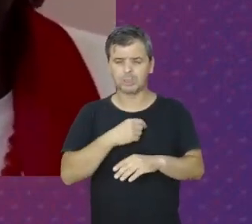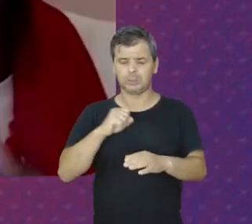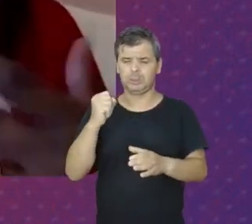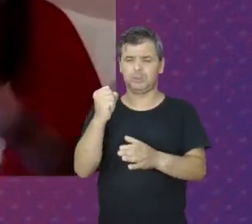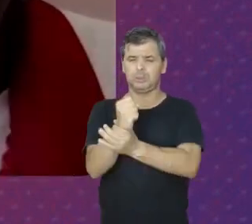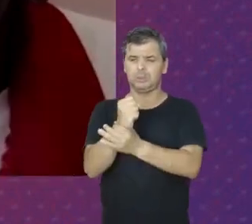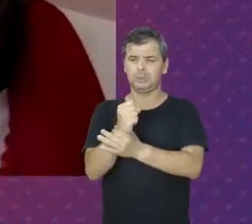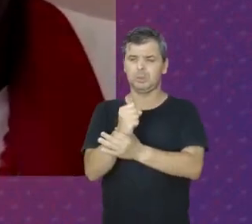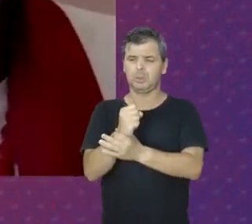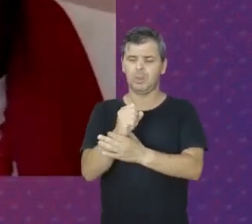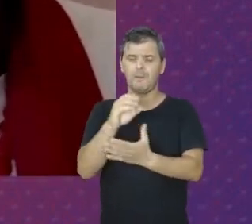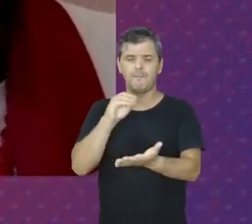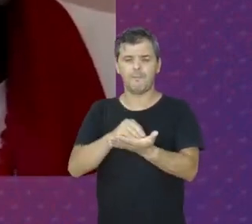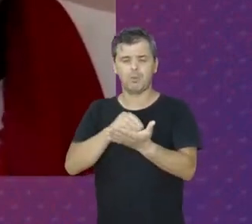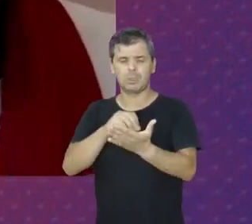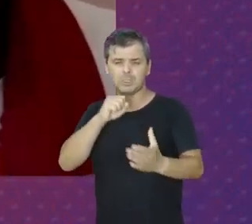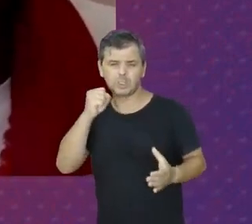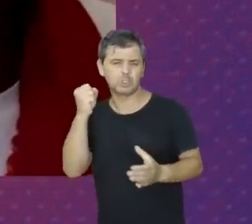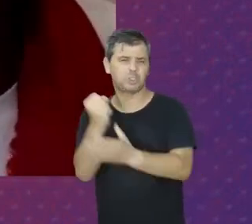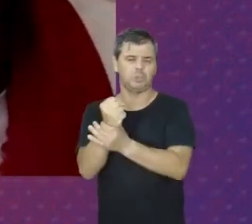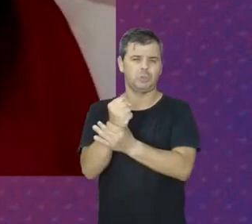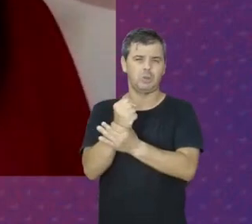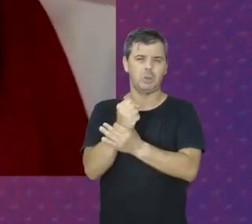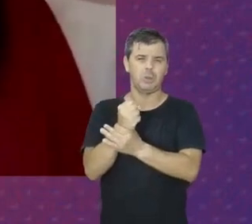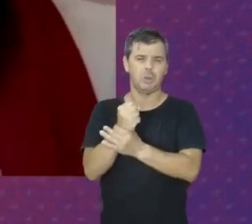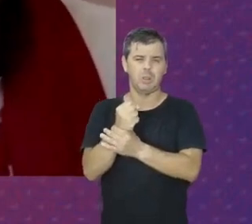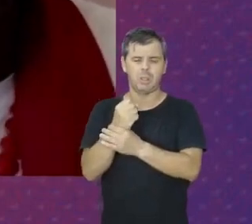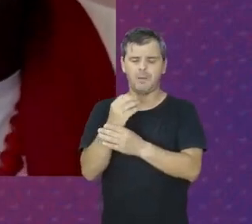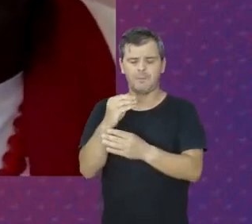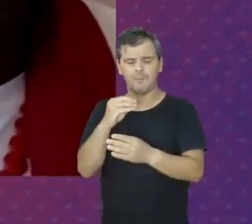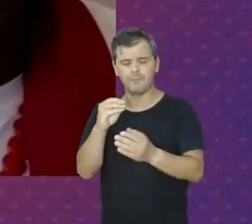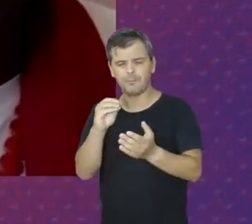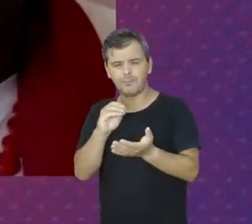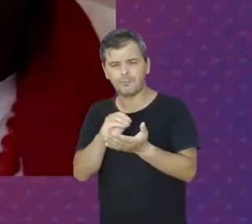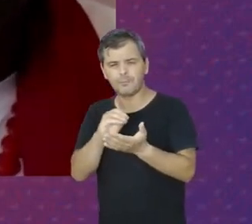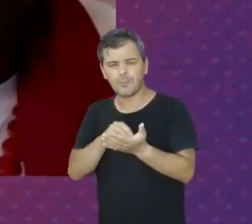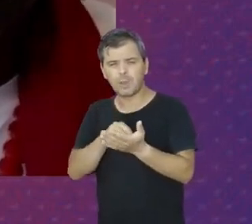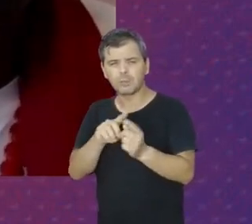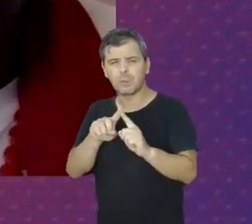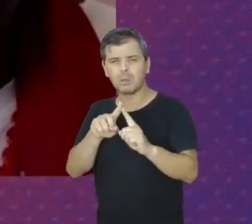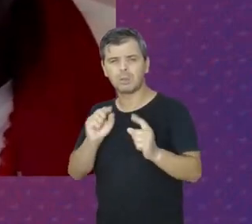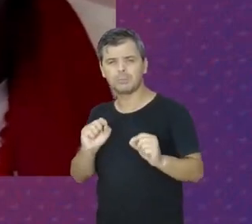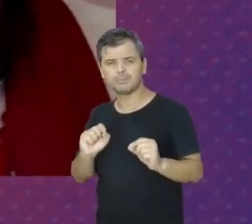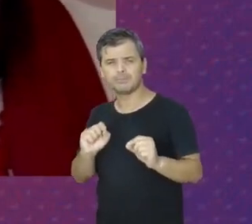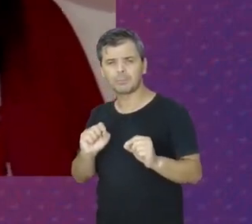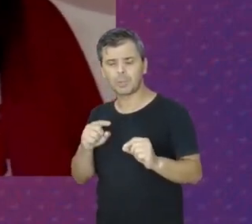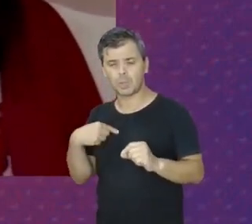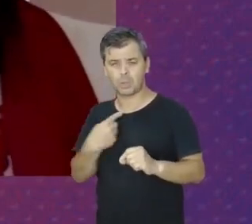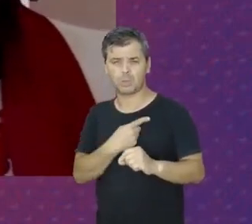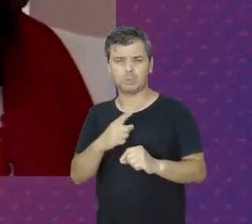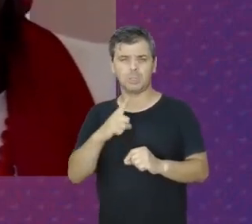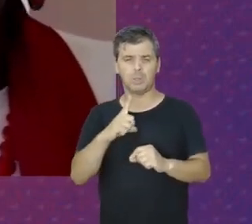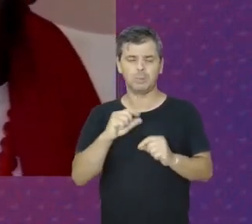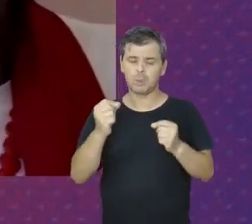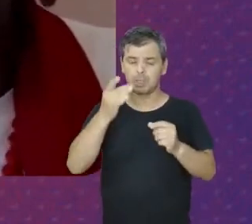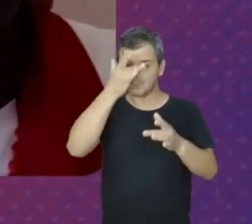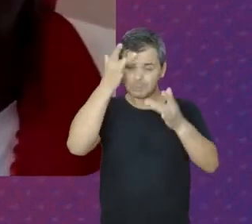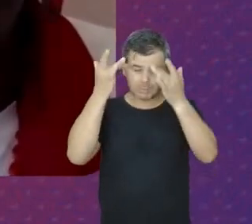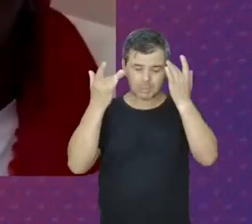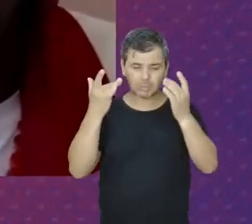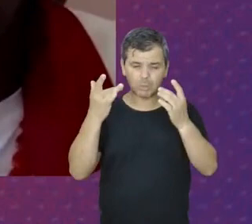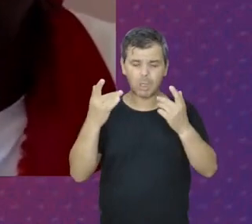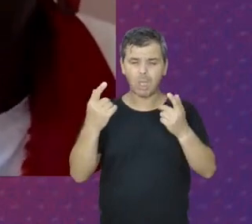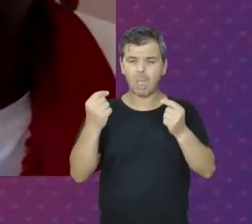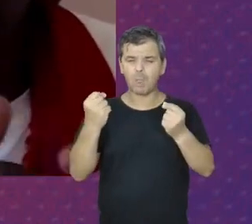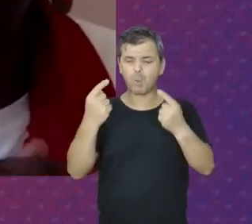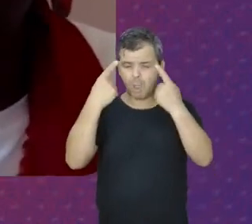seja uma insegurança, que a gente viva na intranquilidade, que é quando nós temos as pessoas